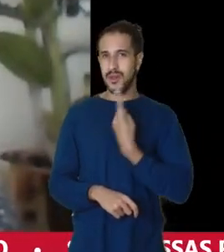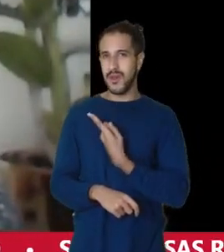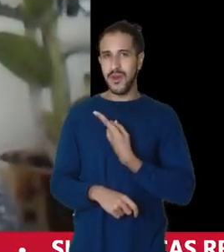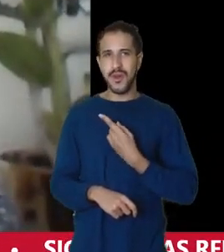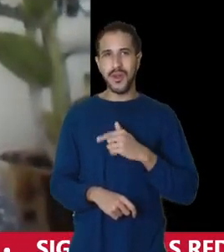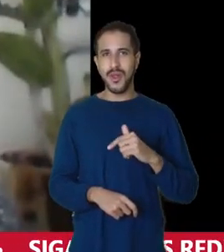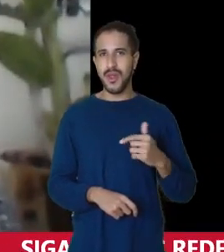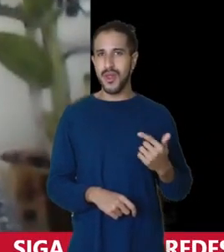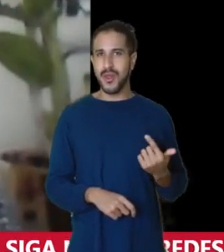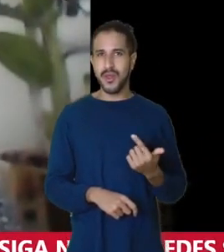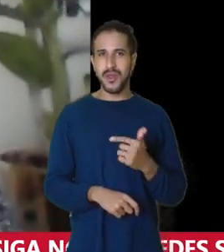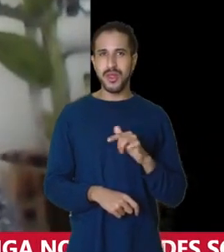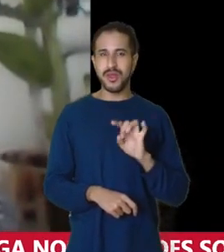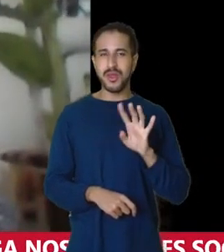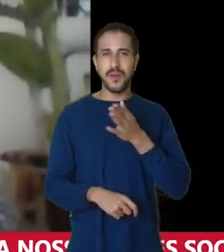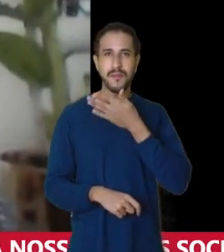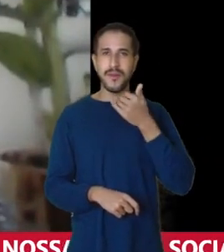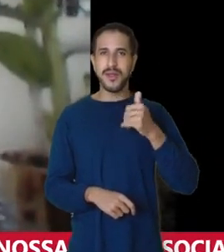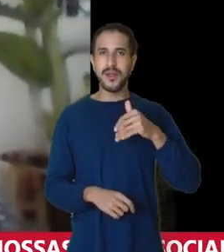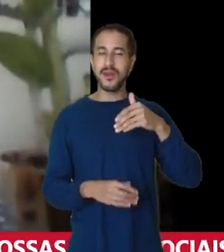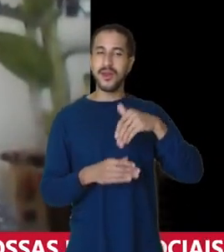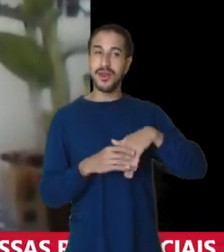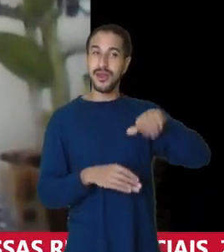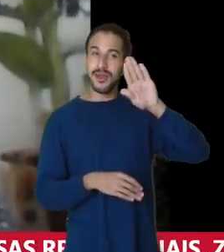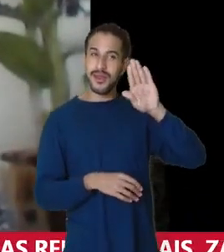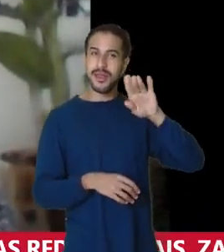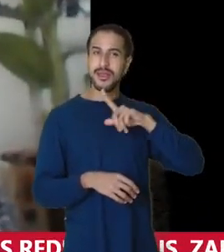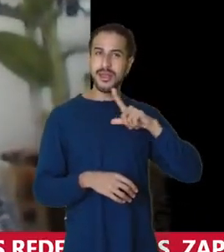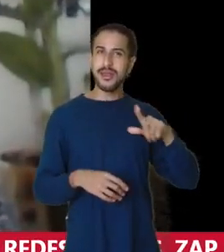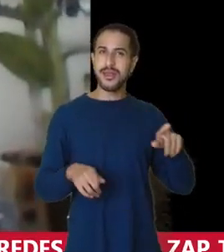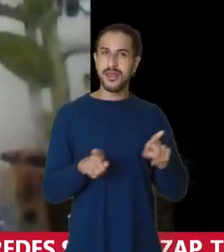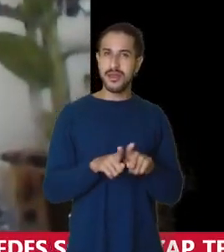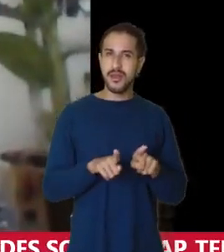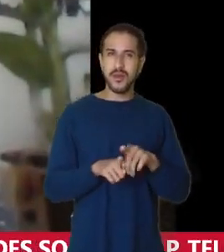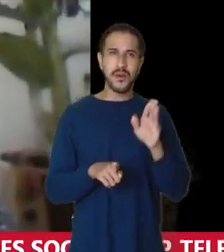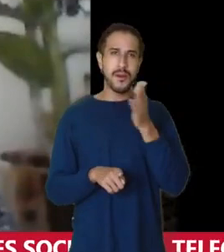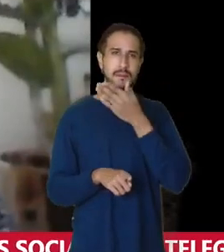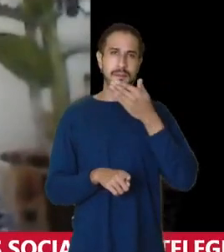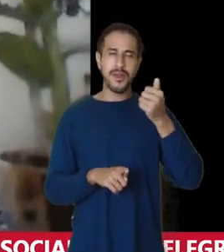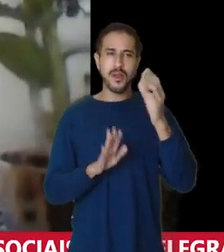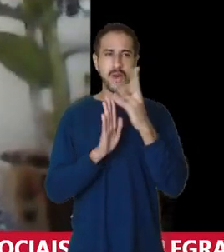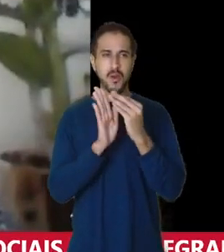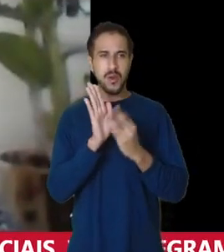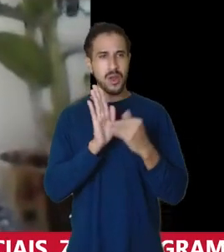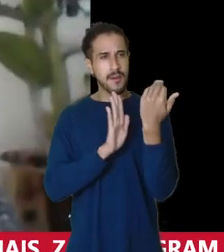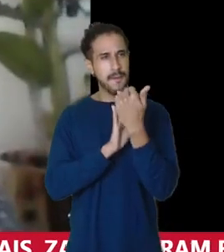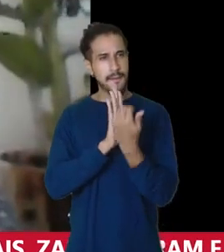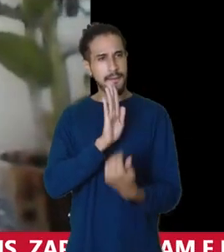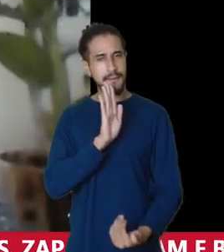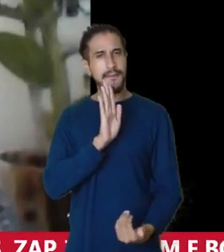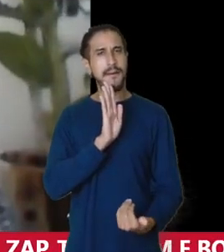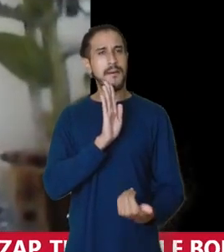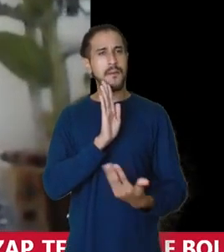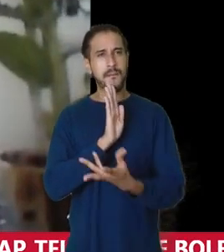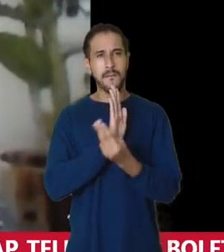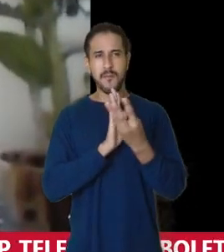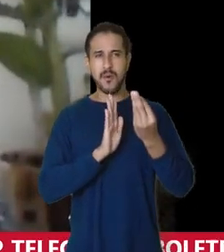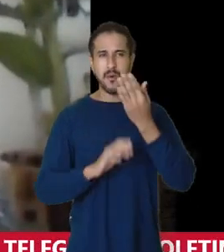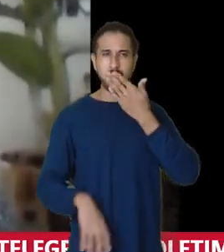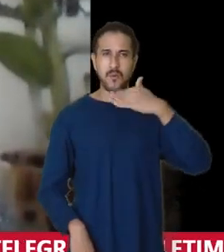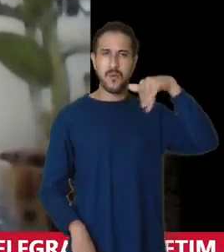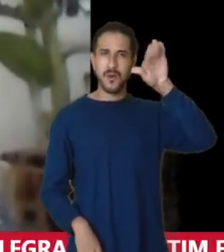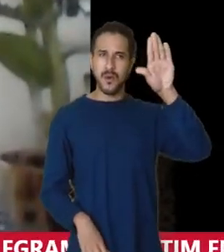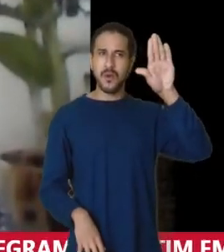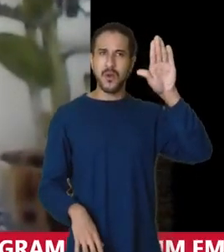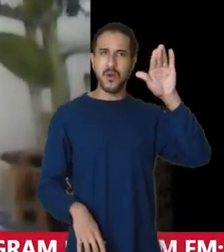vai ter só o melhor candidato, mas vamos ter também o melhor conteúdo programático com muito